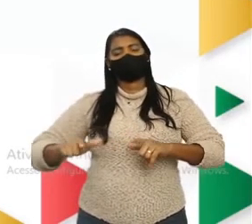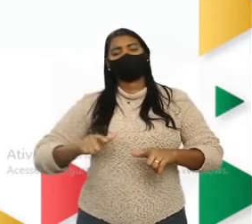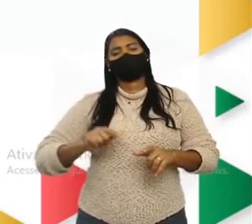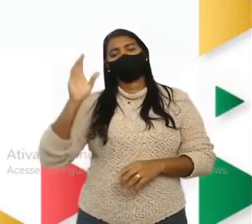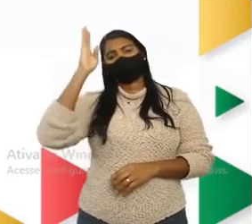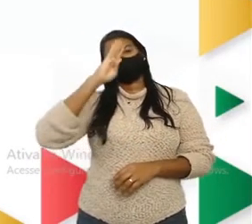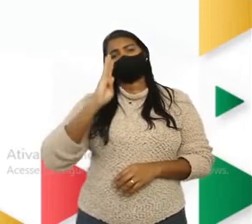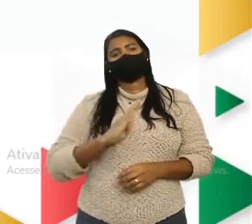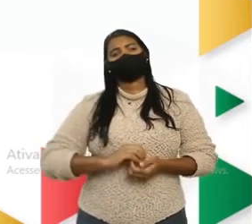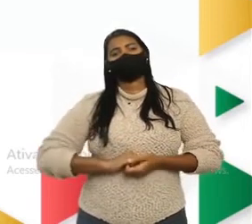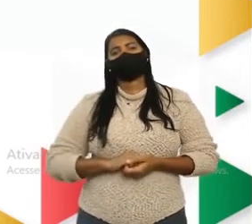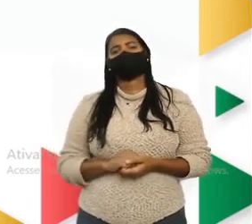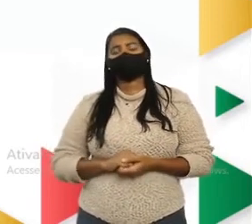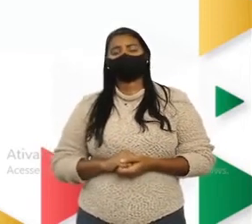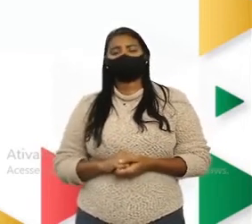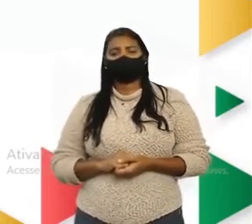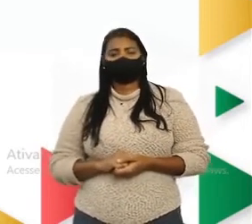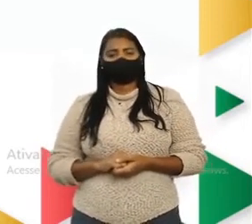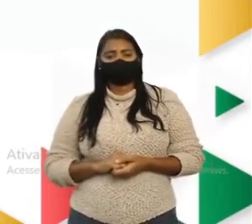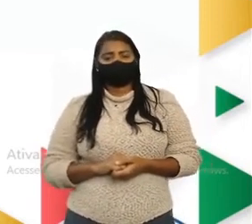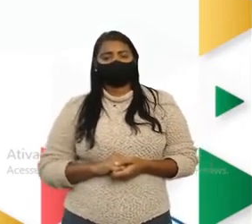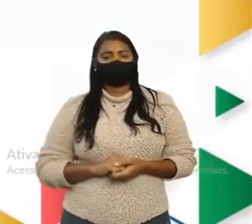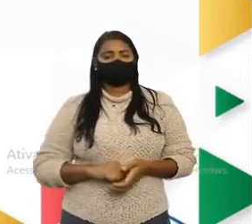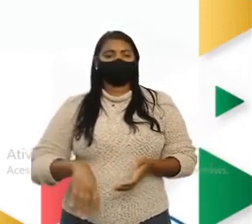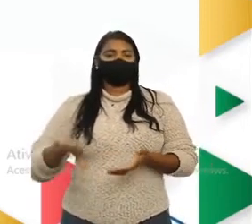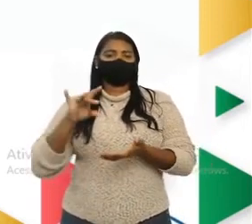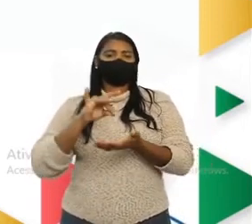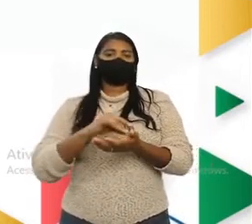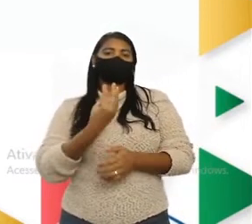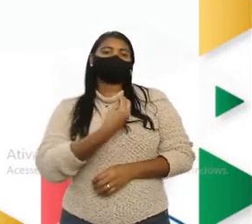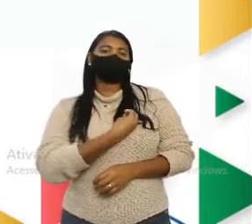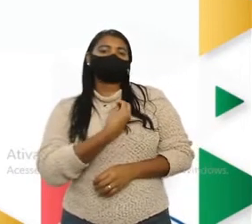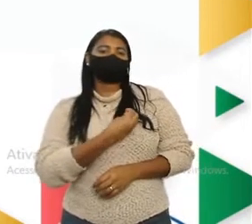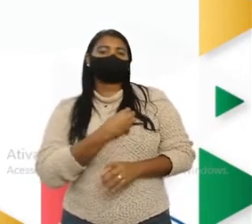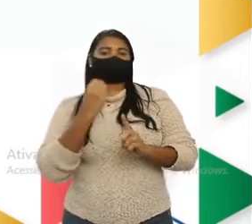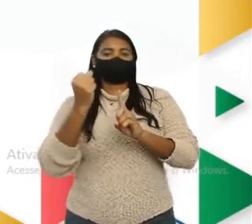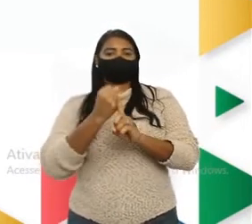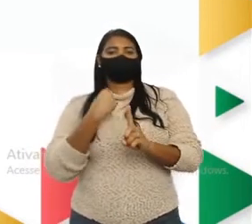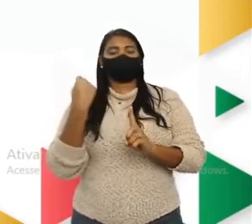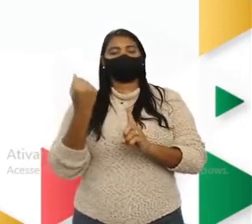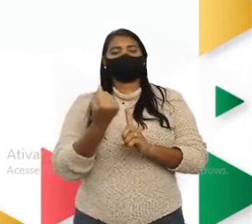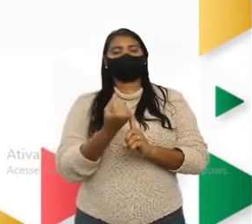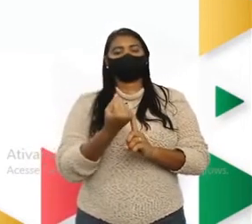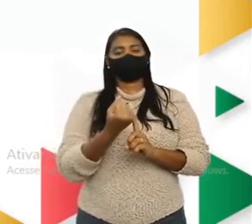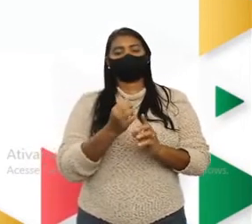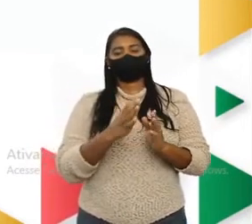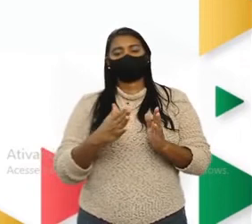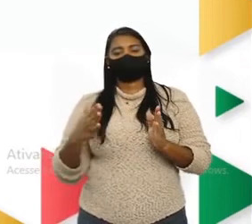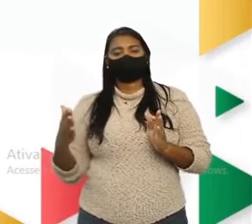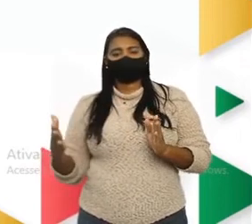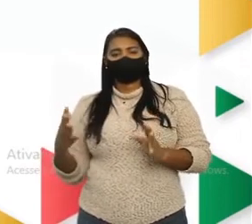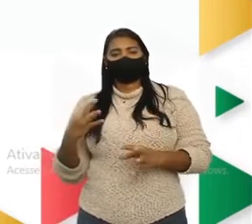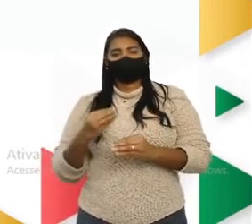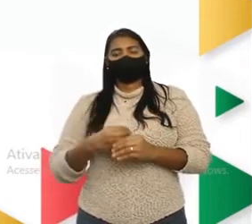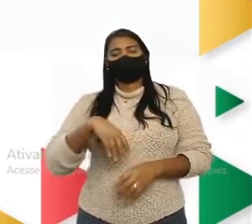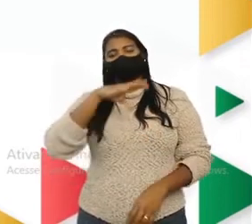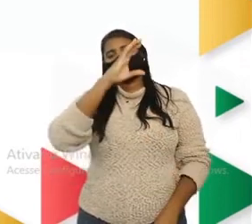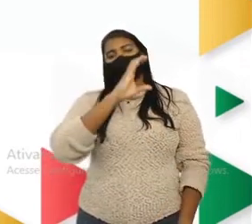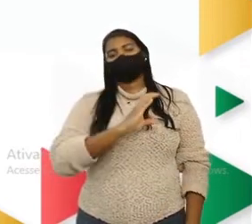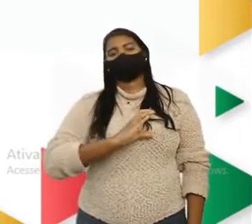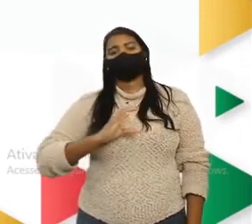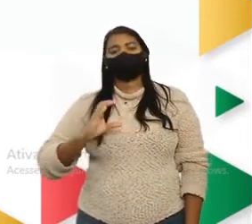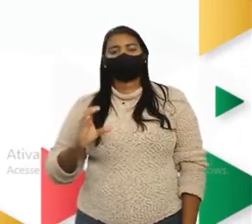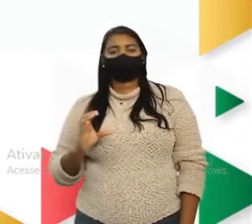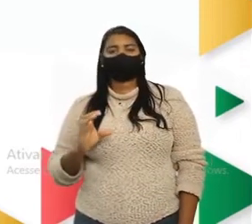no Brasil. Então, dentro dessas vivências associativas anteriores, né, as irmandades católicas,